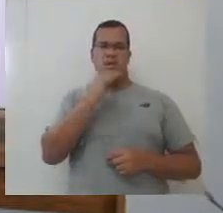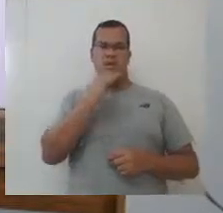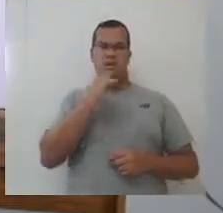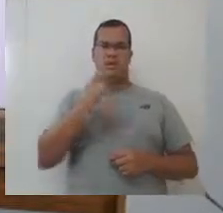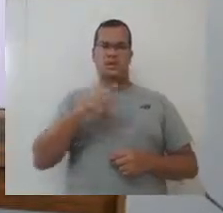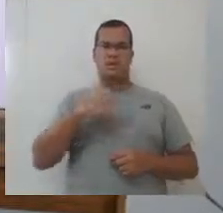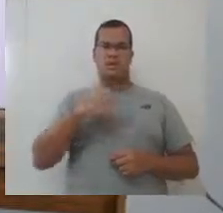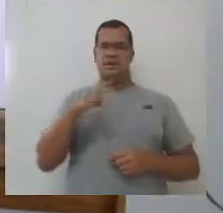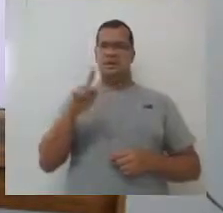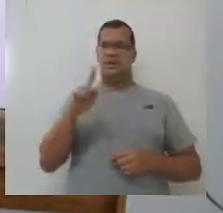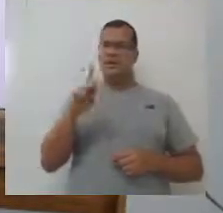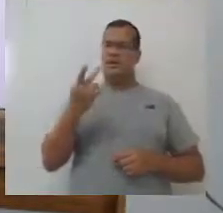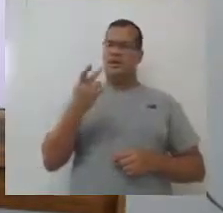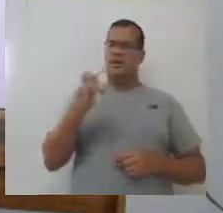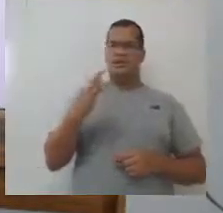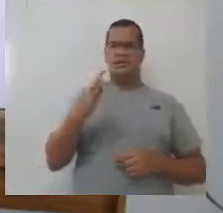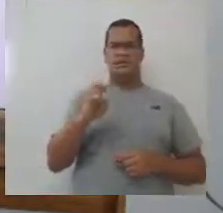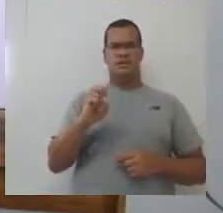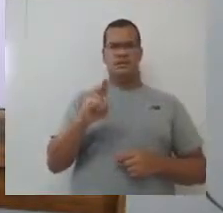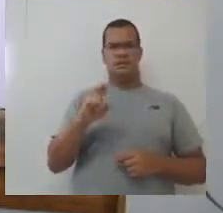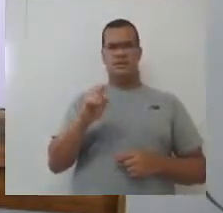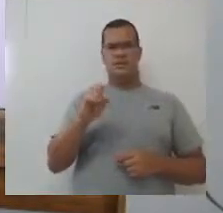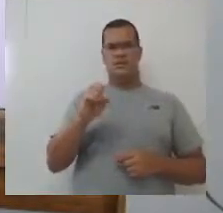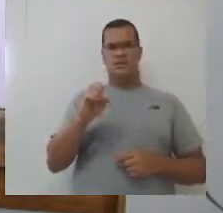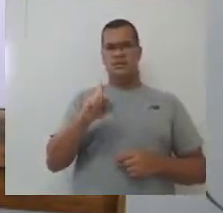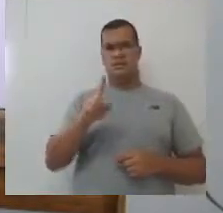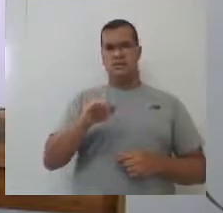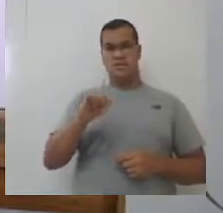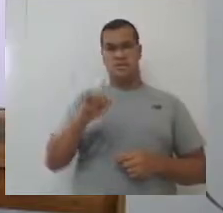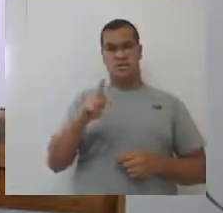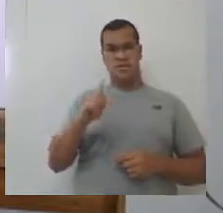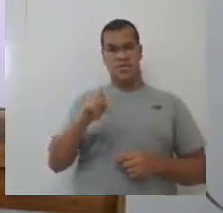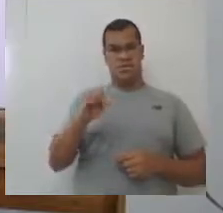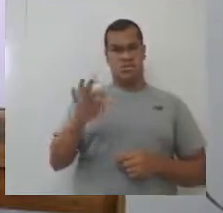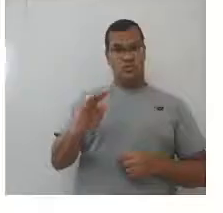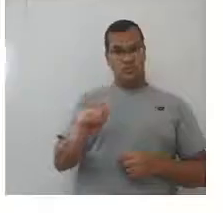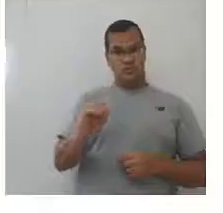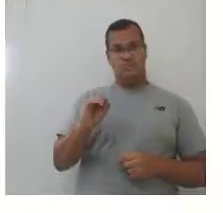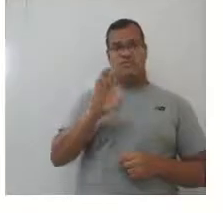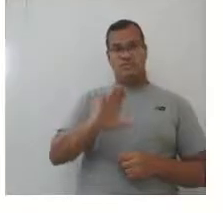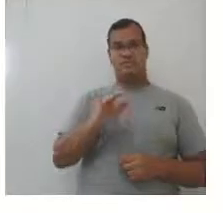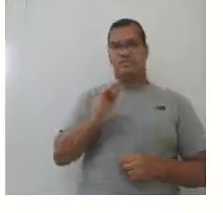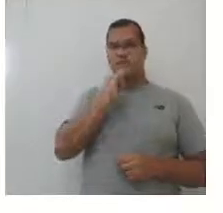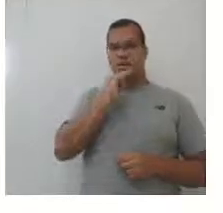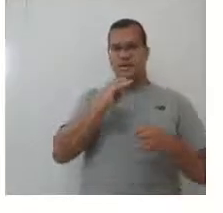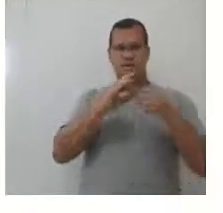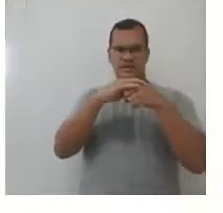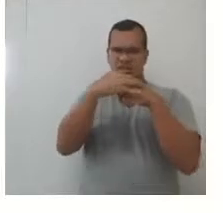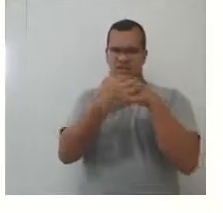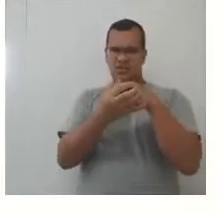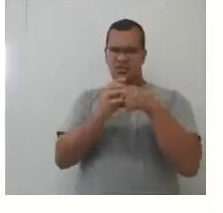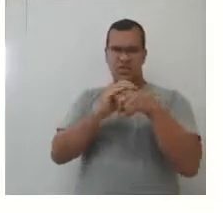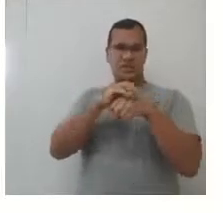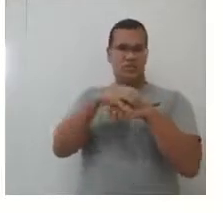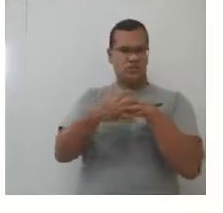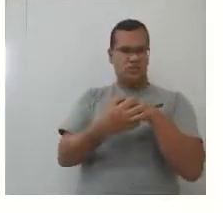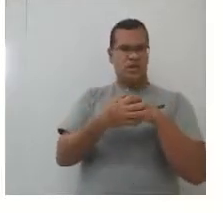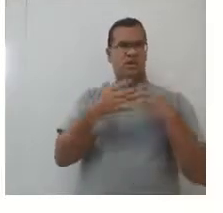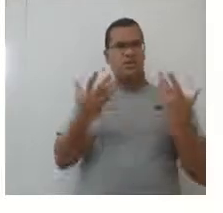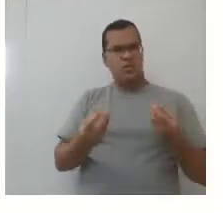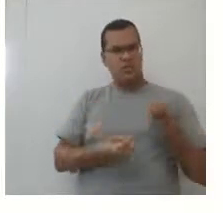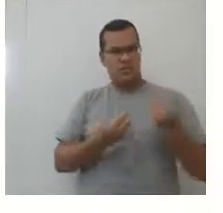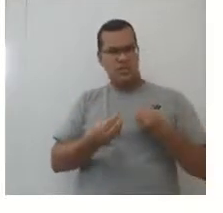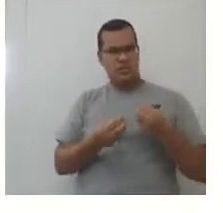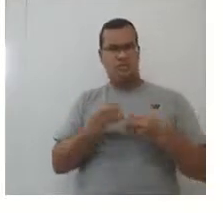mesma coisa que heterozigoto. Aí o que acontece? Em ervilhas híbridas, para textura. Aí, como assim para